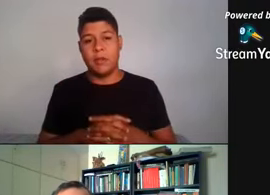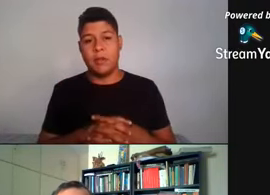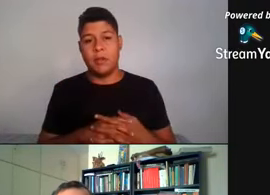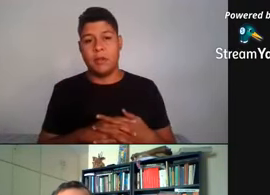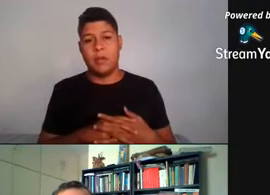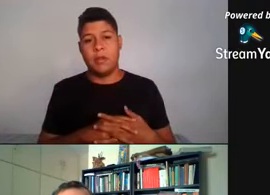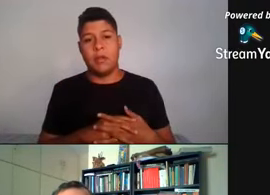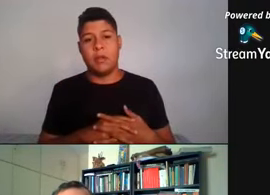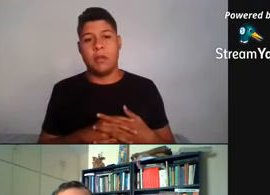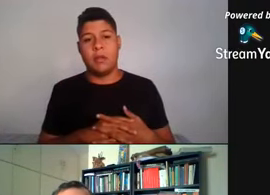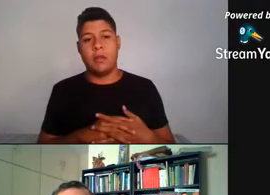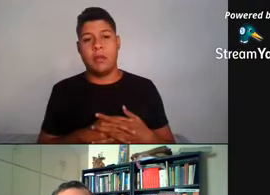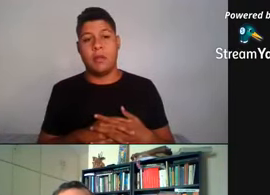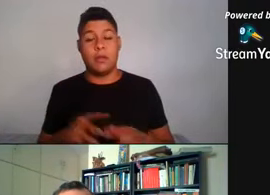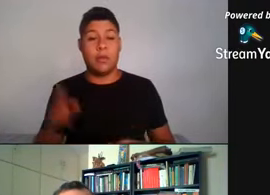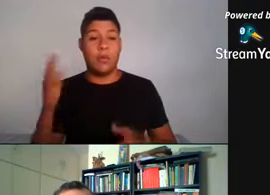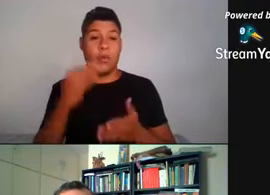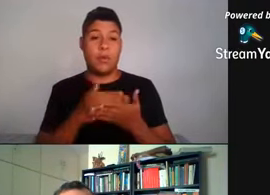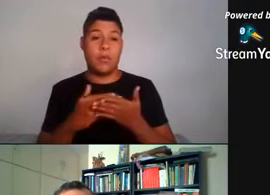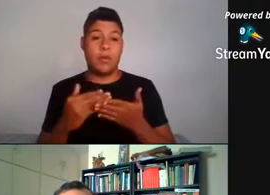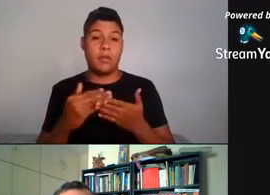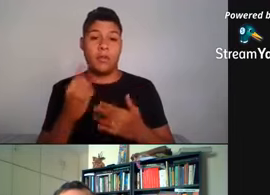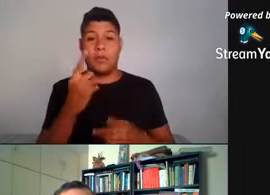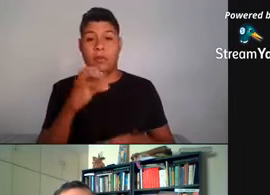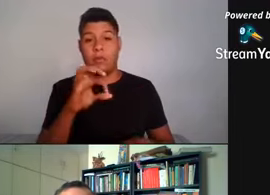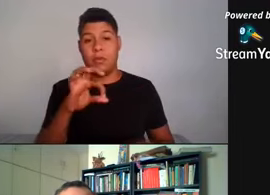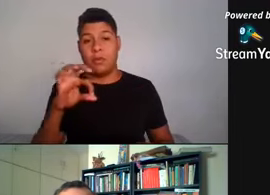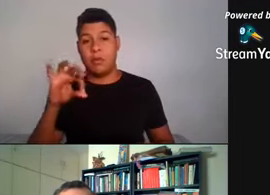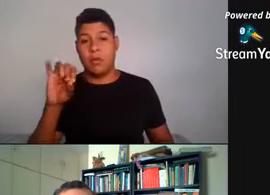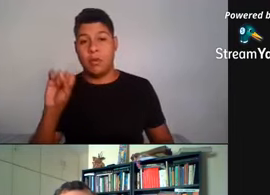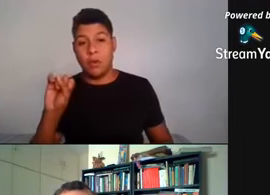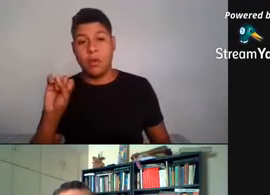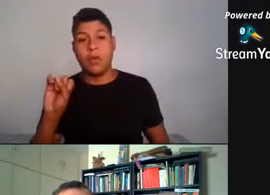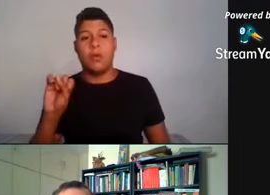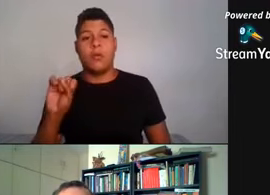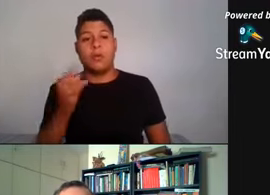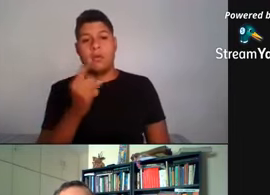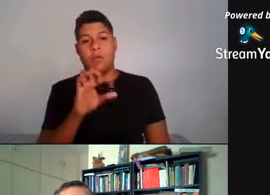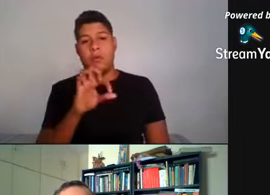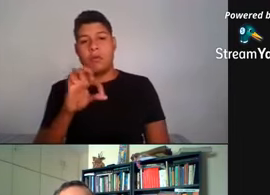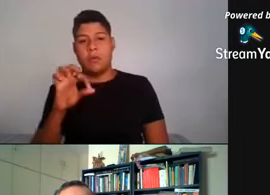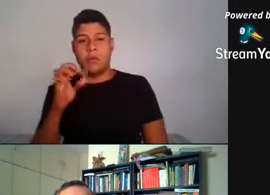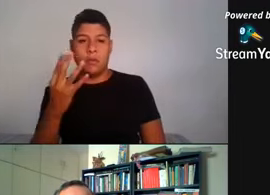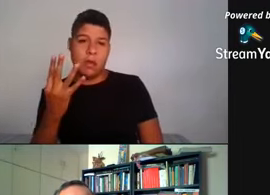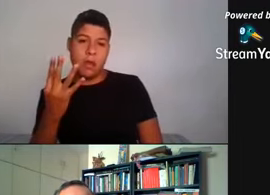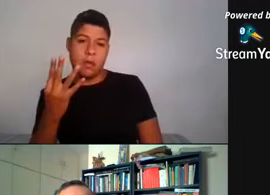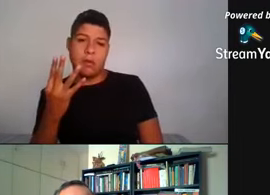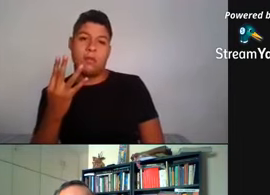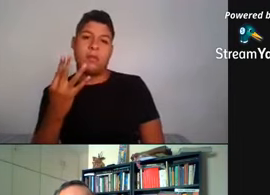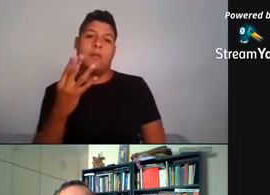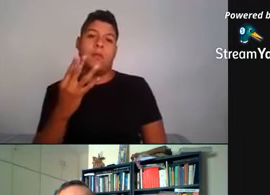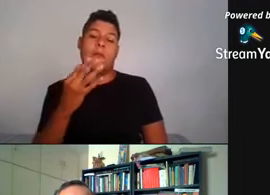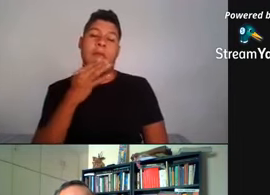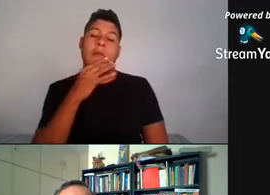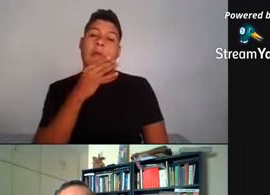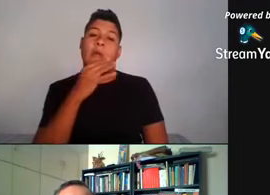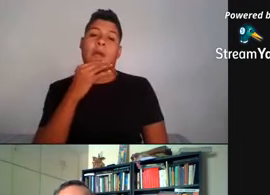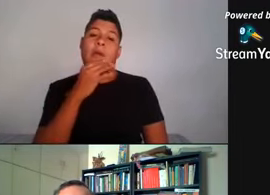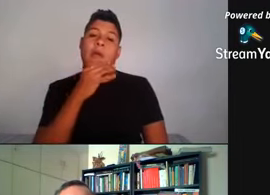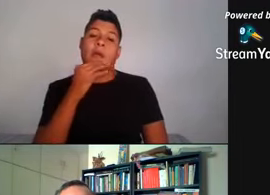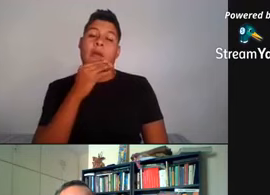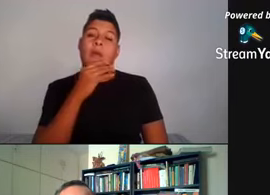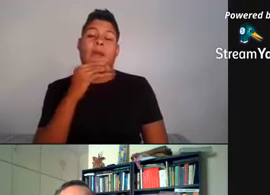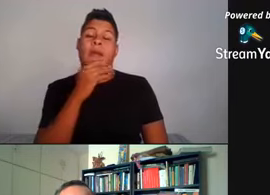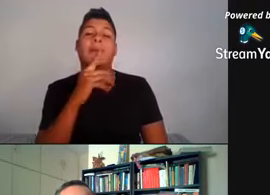quando eu comecei lá em 98, em 94, eu me lembro que nós tínhamos um problema